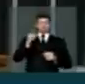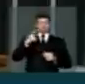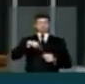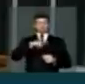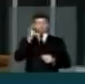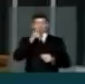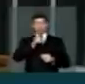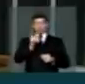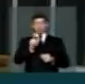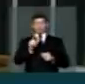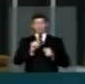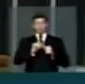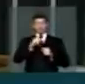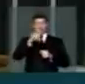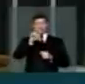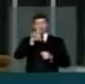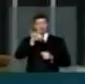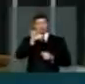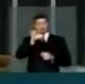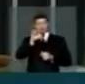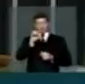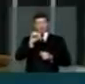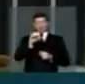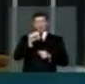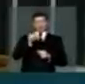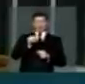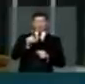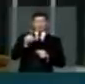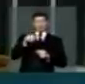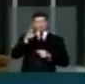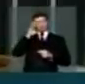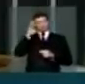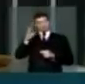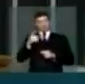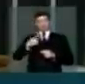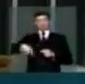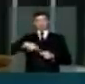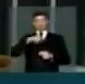esse fator previdenciário termine e que esta seja a principal